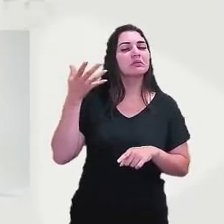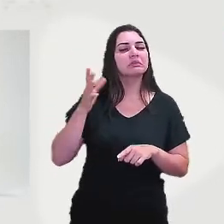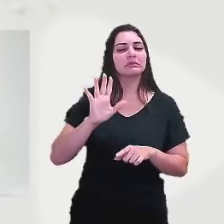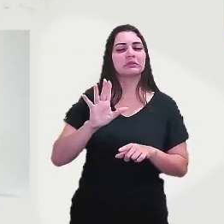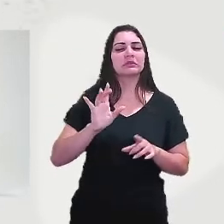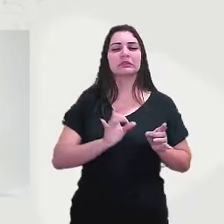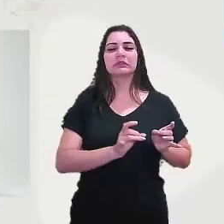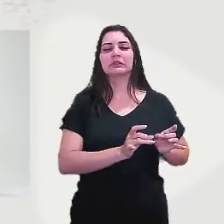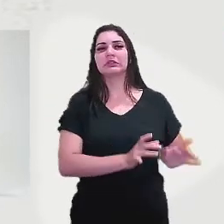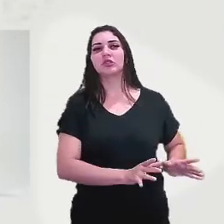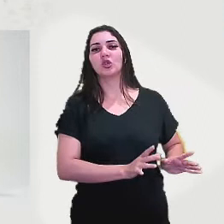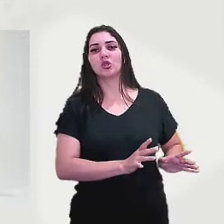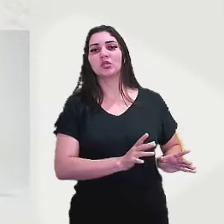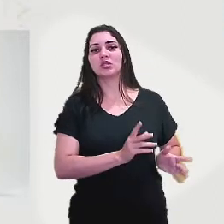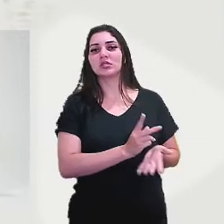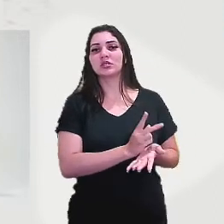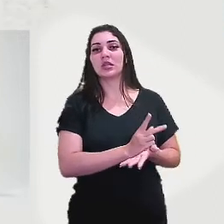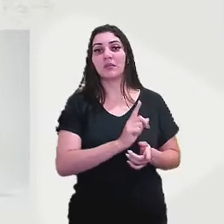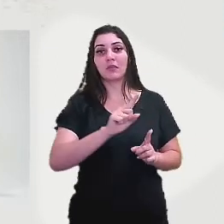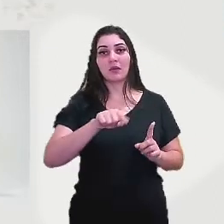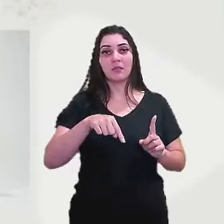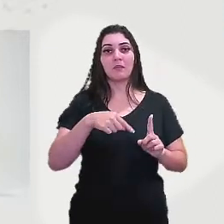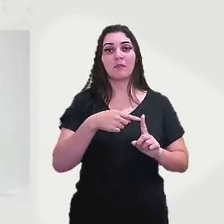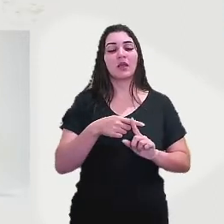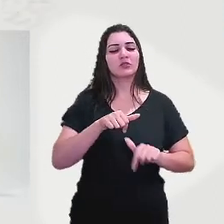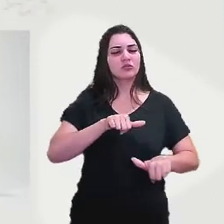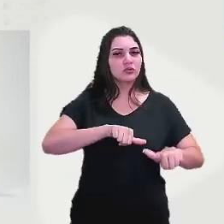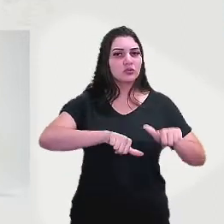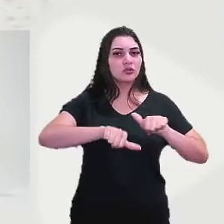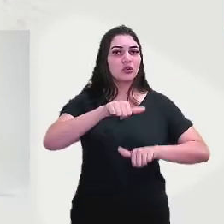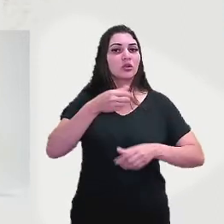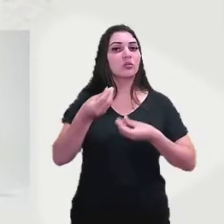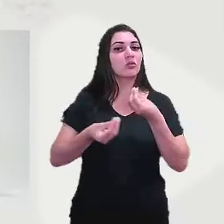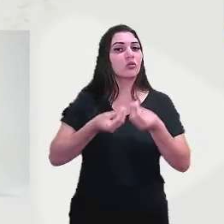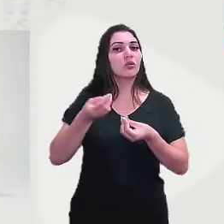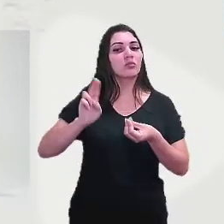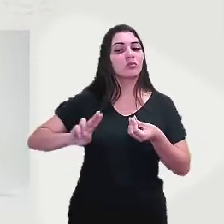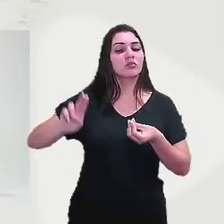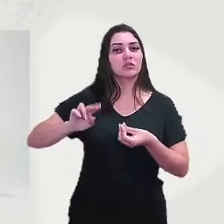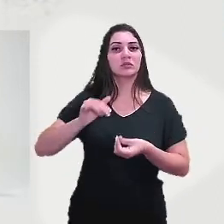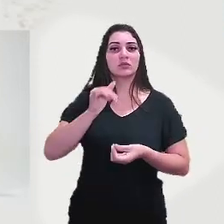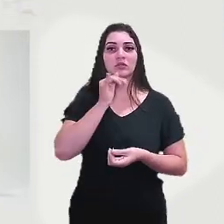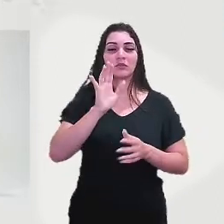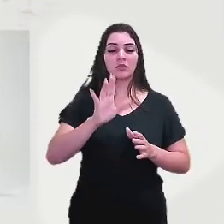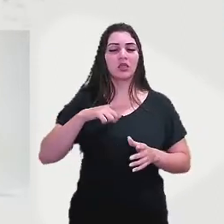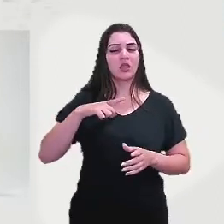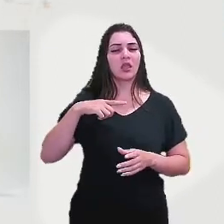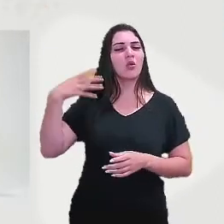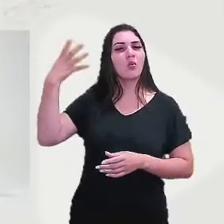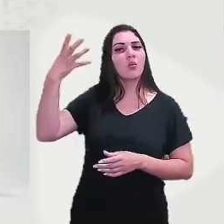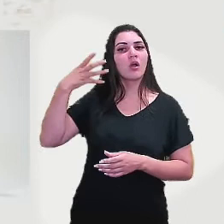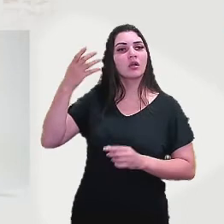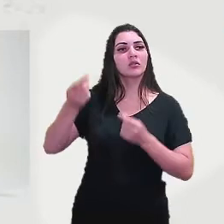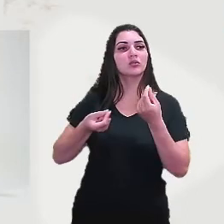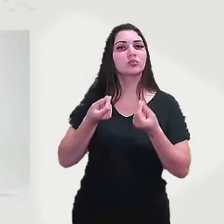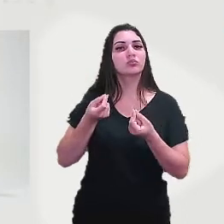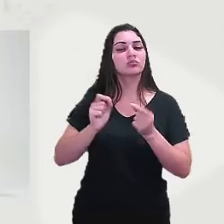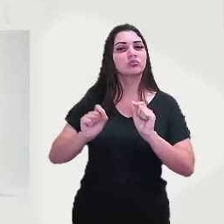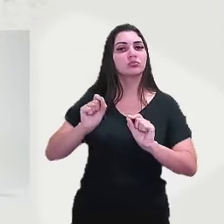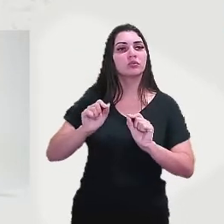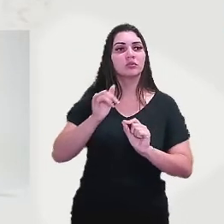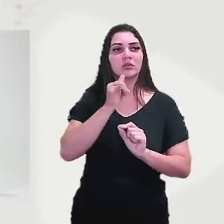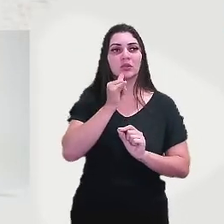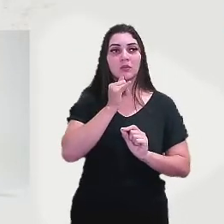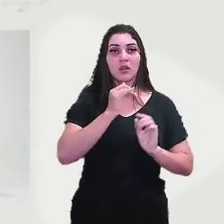deixamos de usar totalmente, mas modificamos o modo que usamos. A gente utiliza mais aquele rádio, como a gente pode ver na casa dos